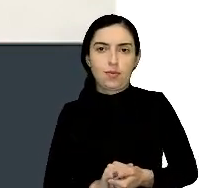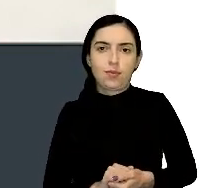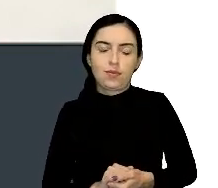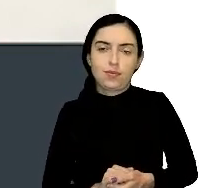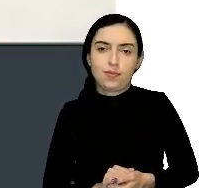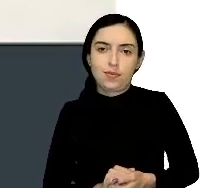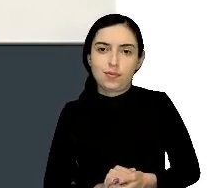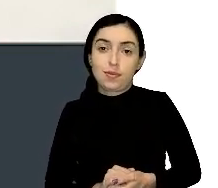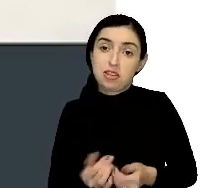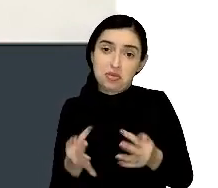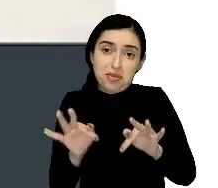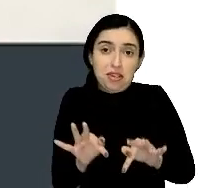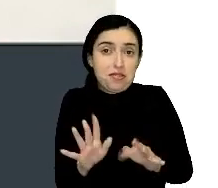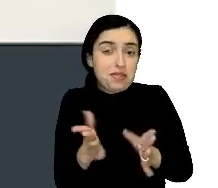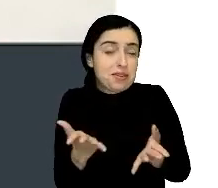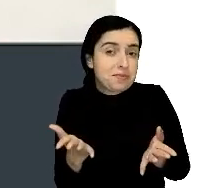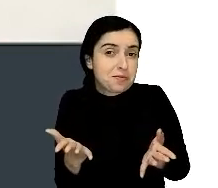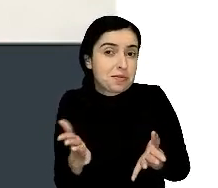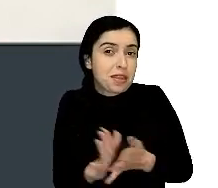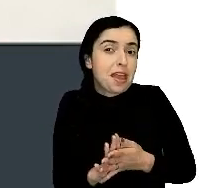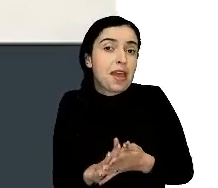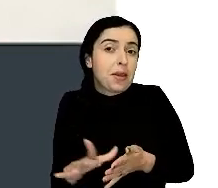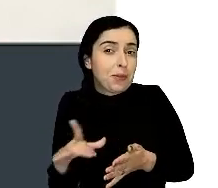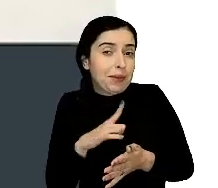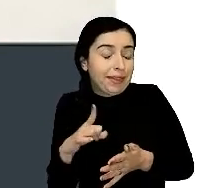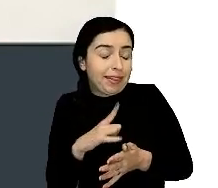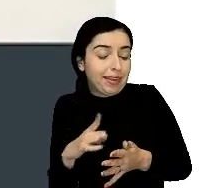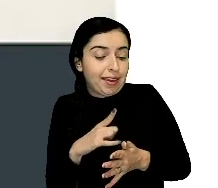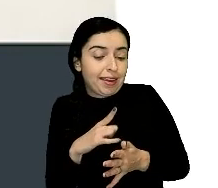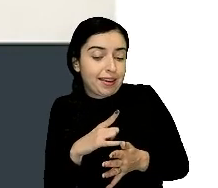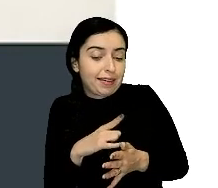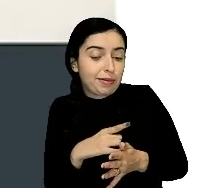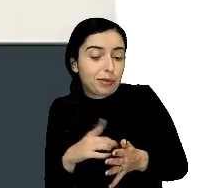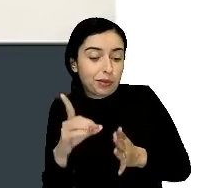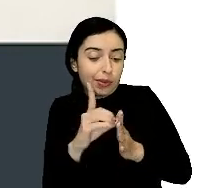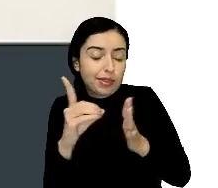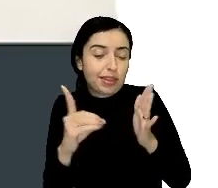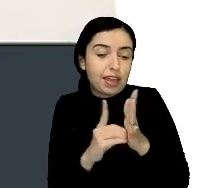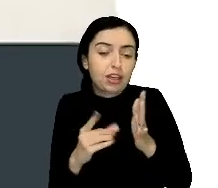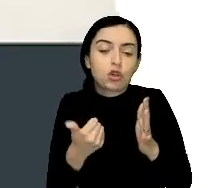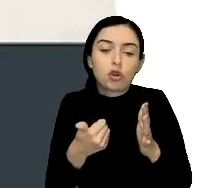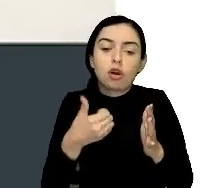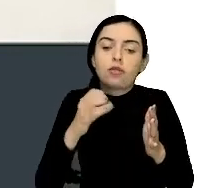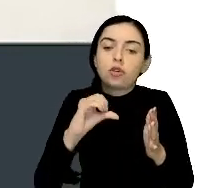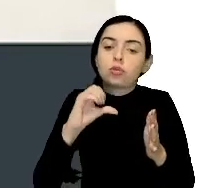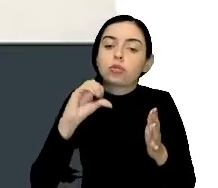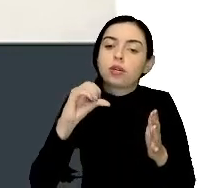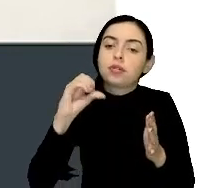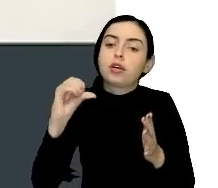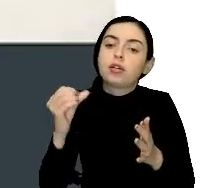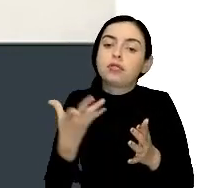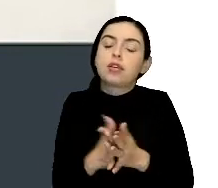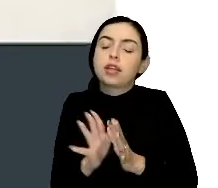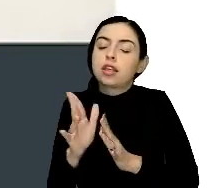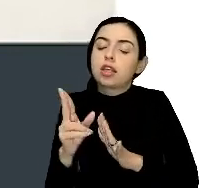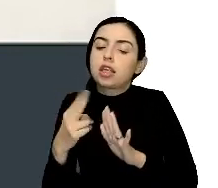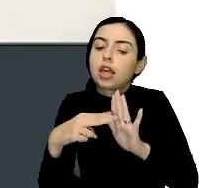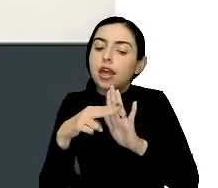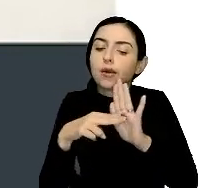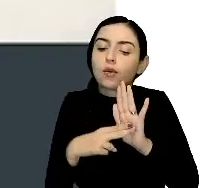Mas enfim, é o que está no decreto 9199, que regulamenta a nova lei de imigração.